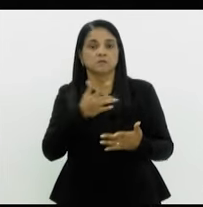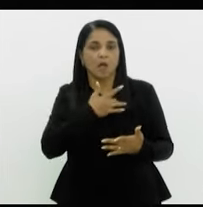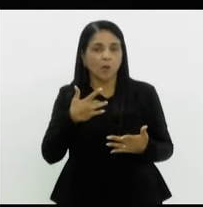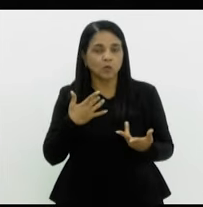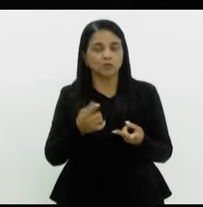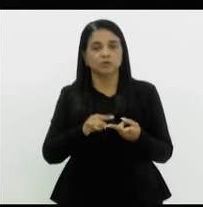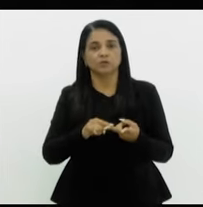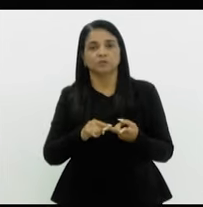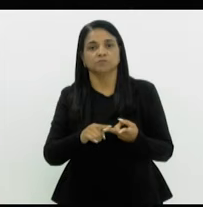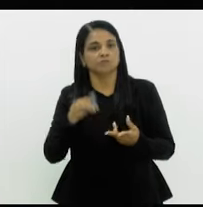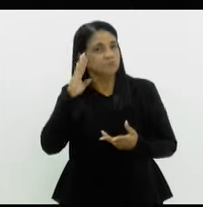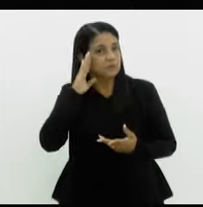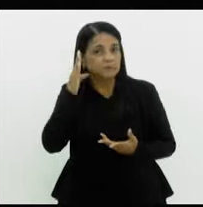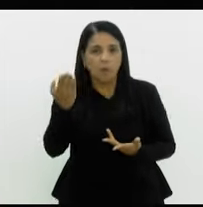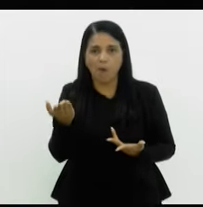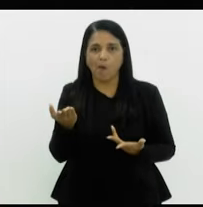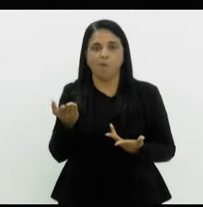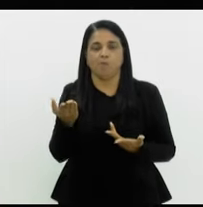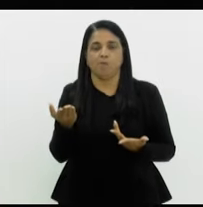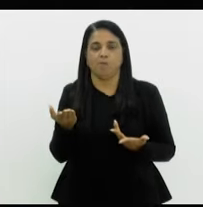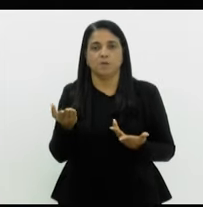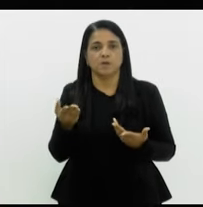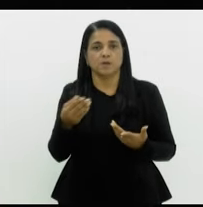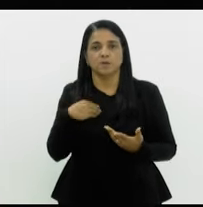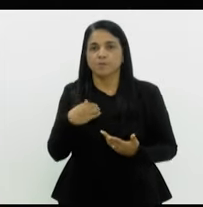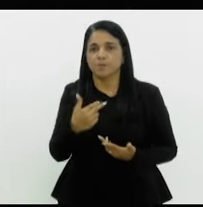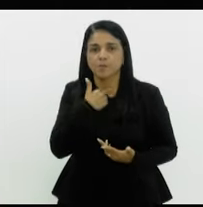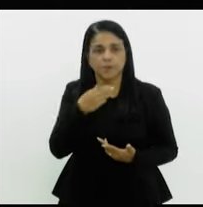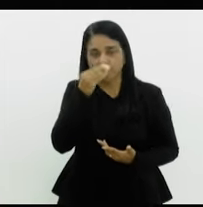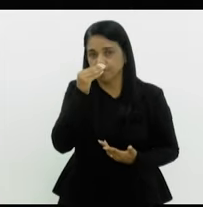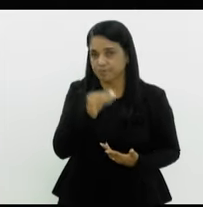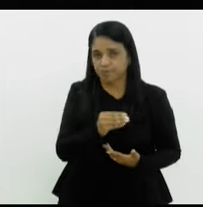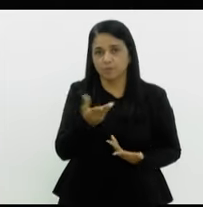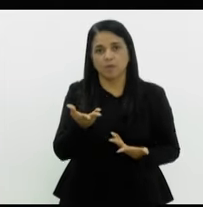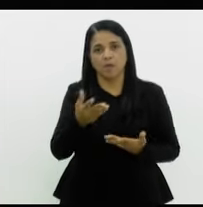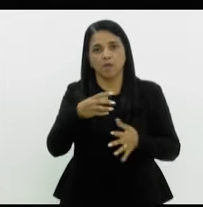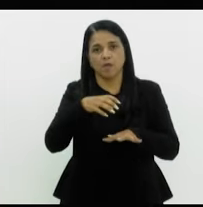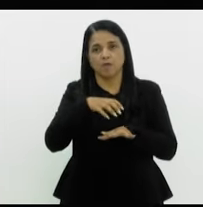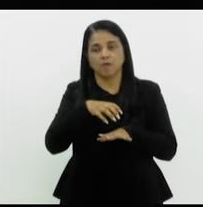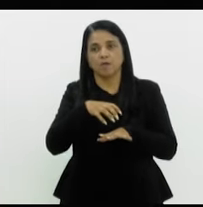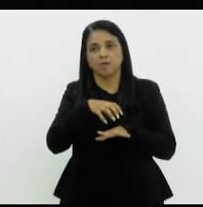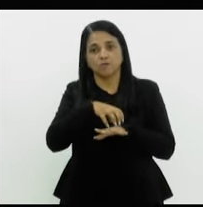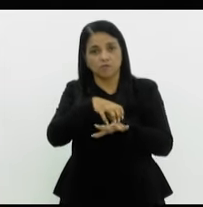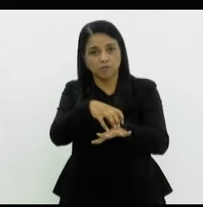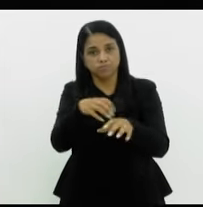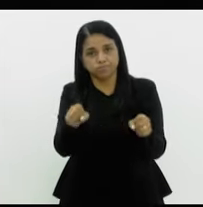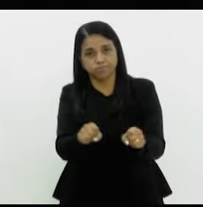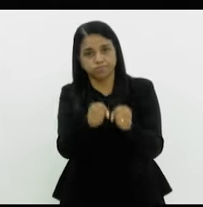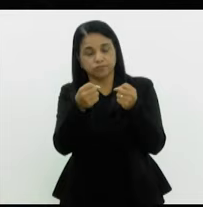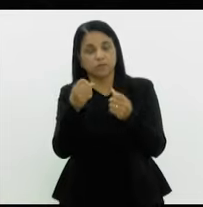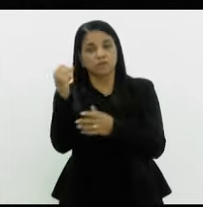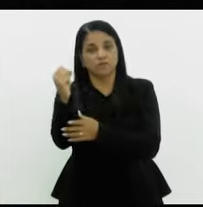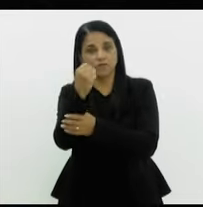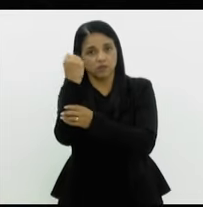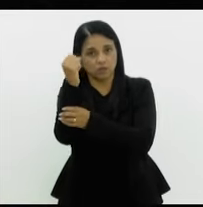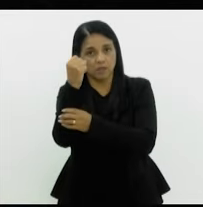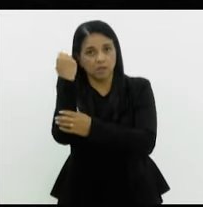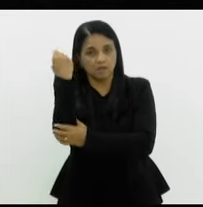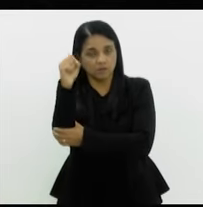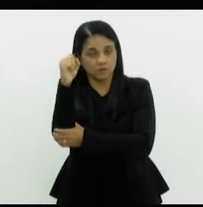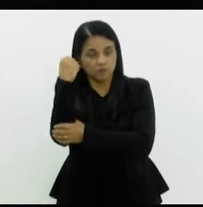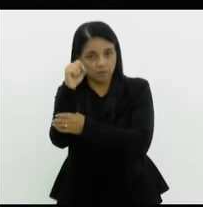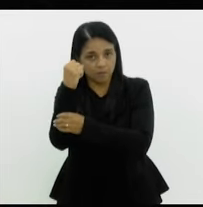essenciais. Não podemos ignorar situações como a quebra de veículo que fornecia serviços de fisioterapia à